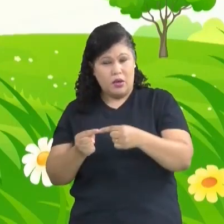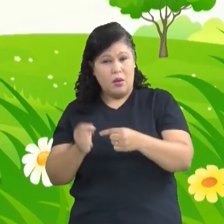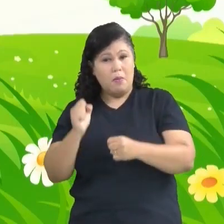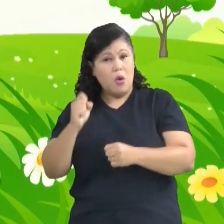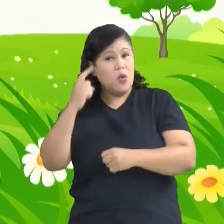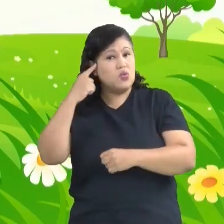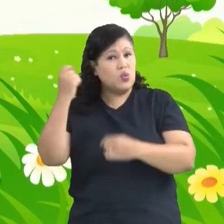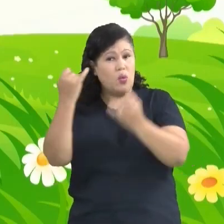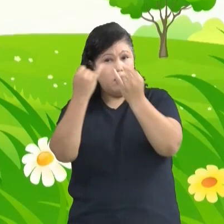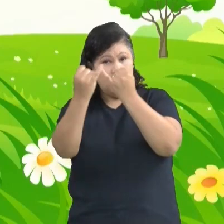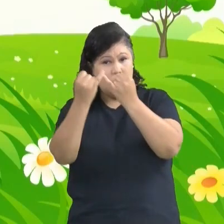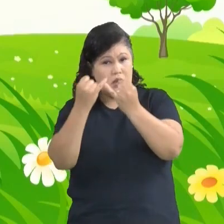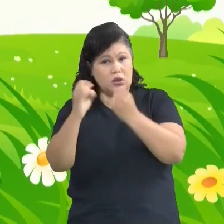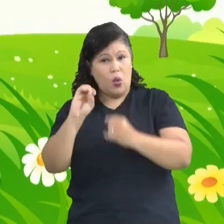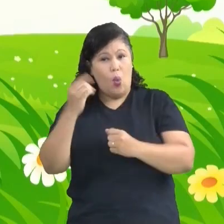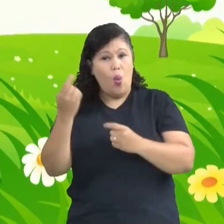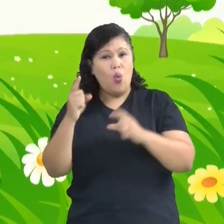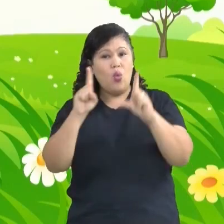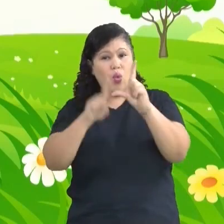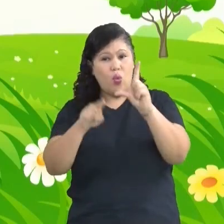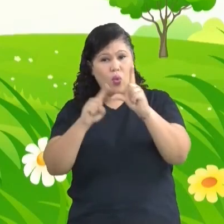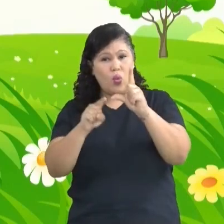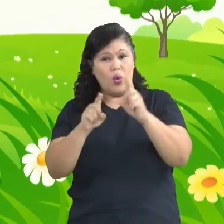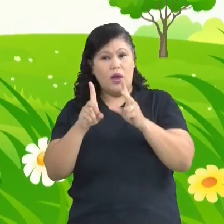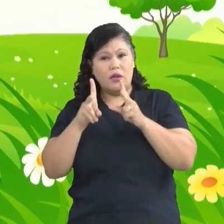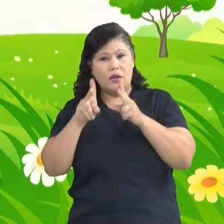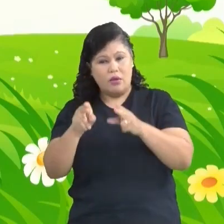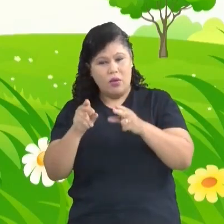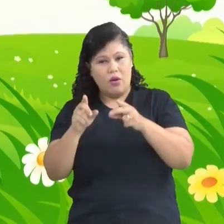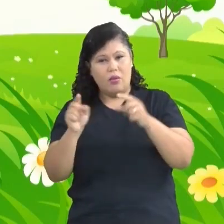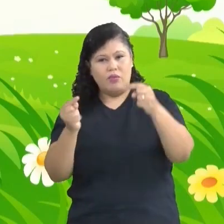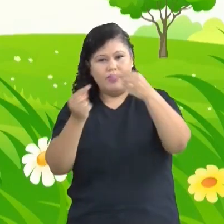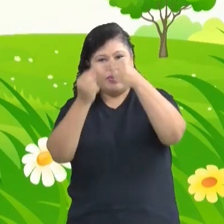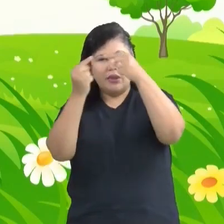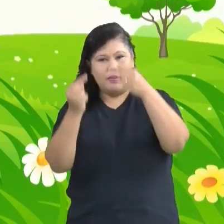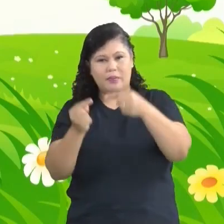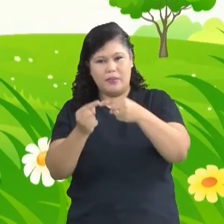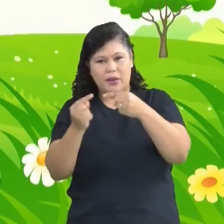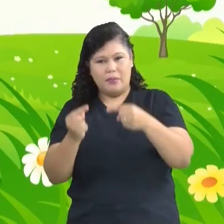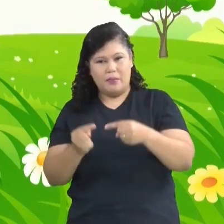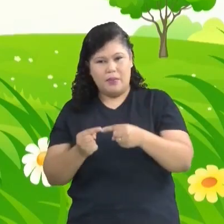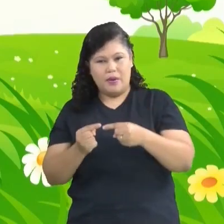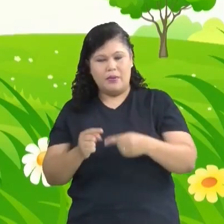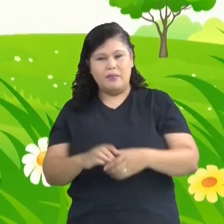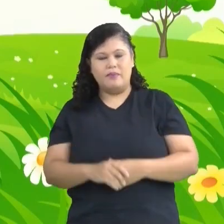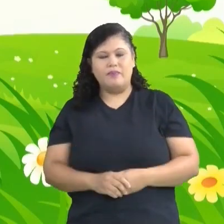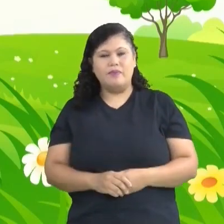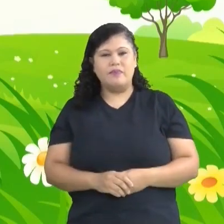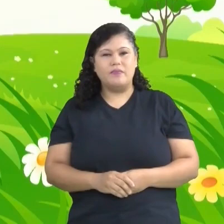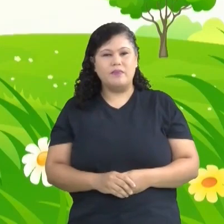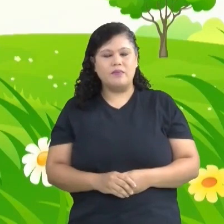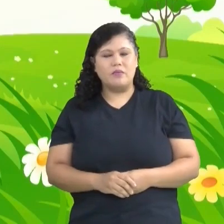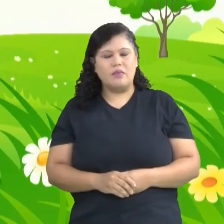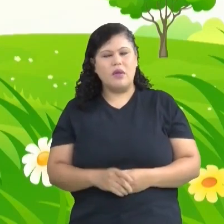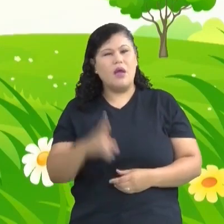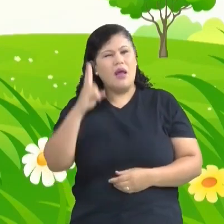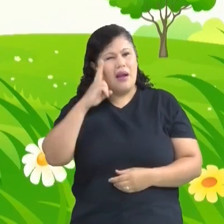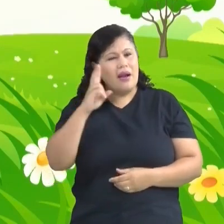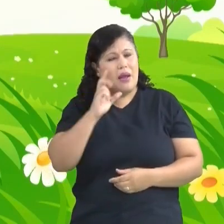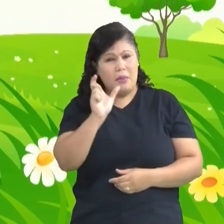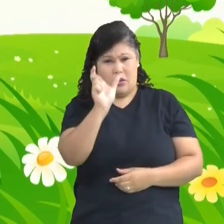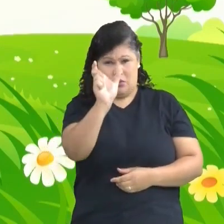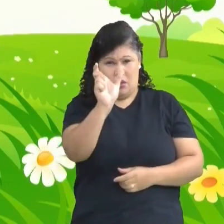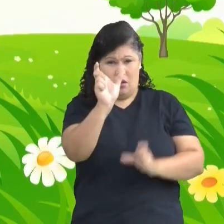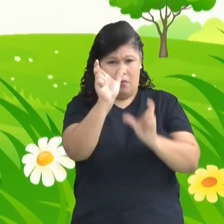nós vimos algumas palavras hoje. Vocês se lembram? Essas palavras que nós estudamos, elas são o